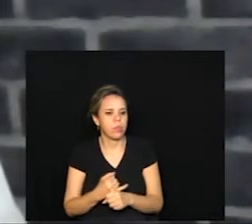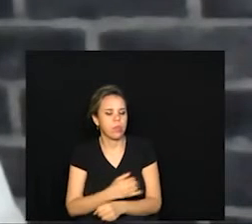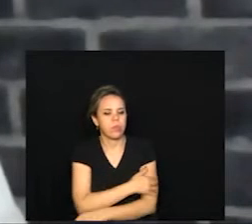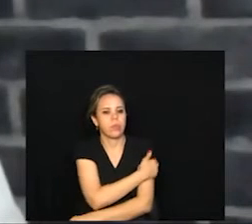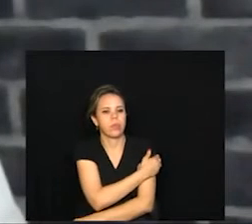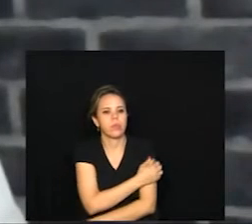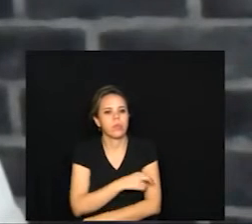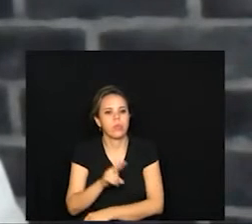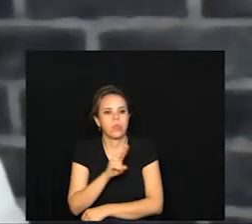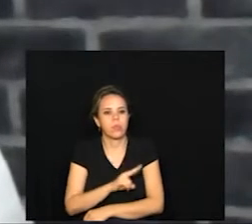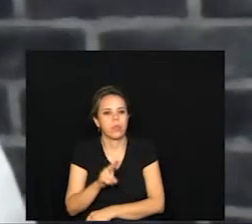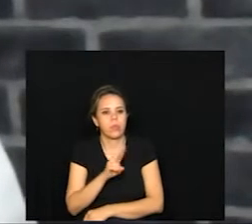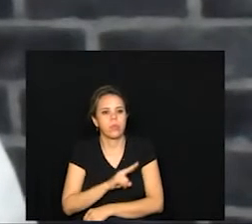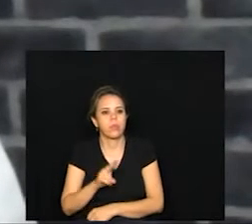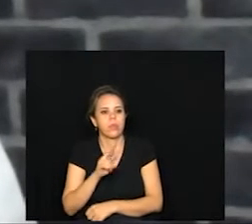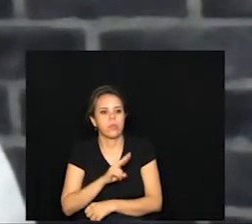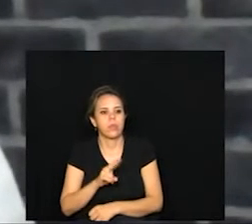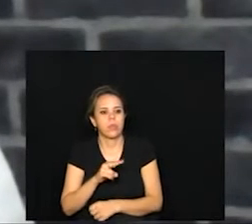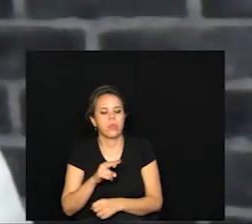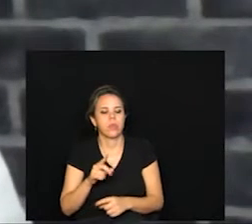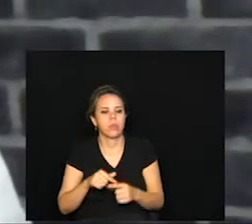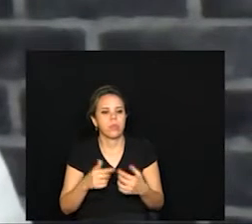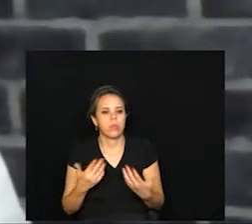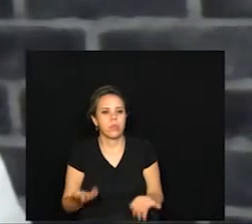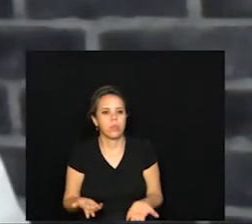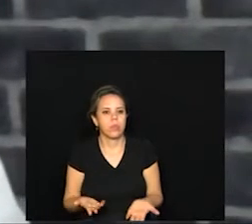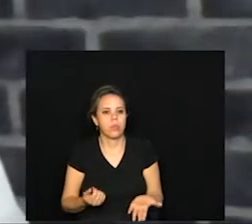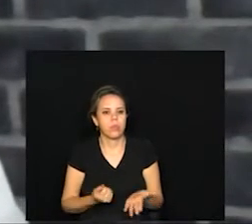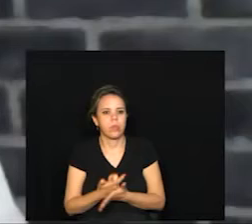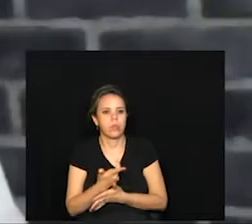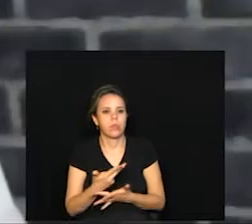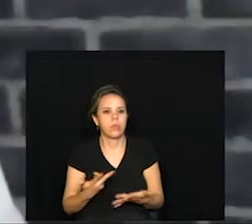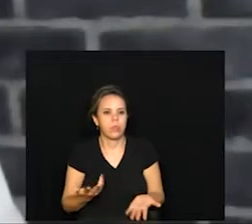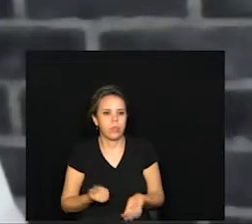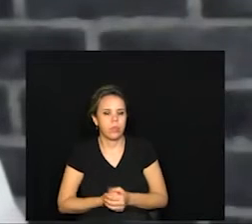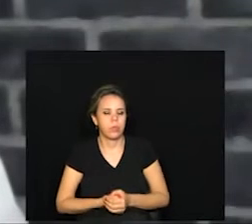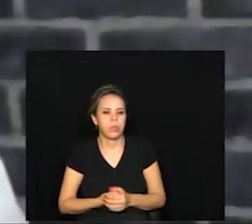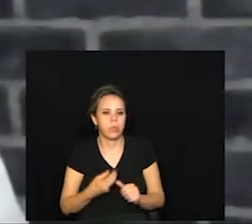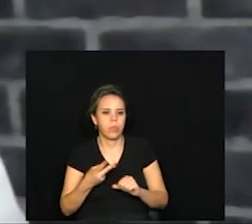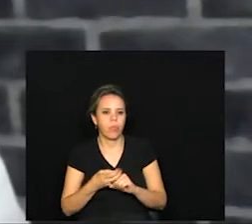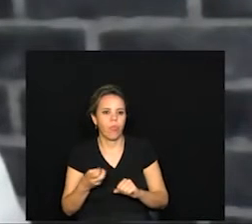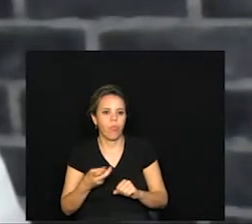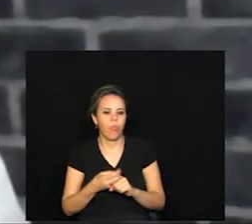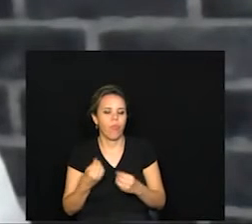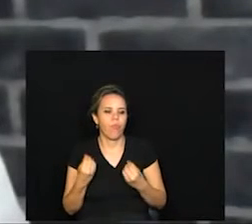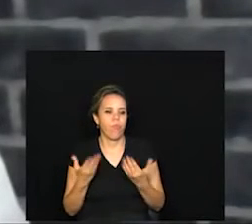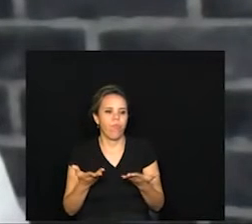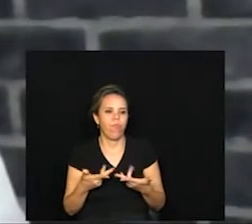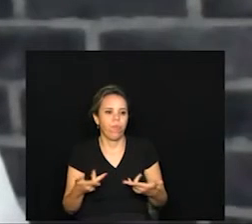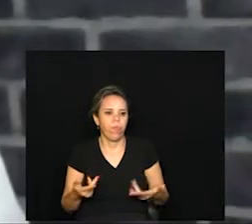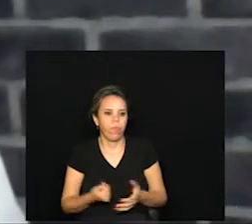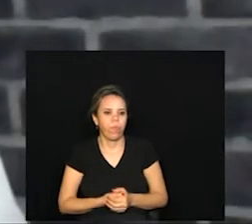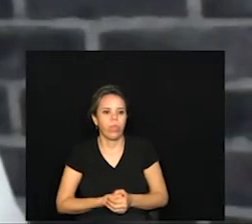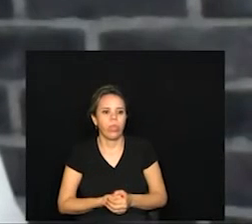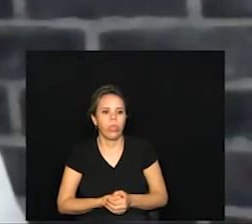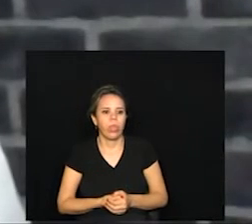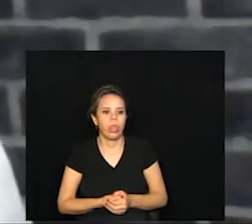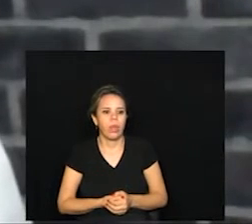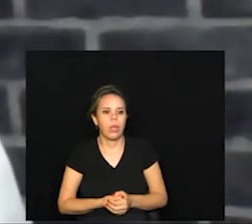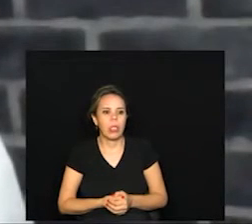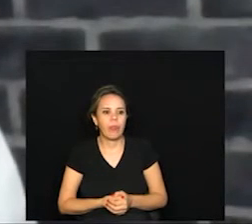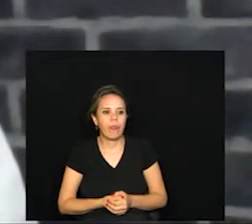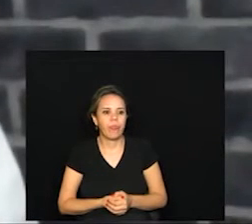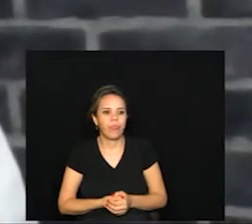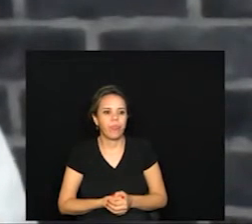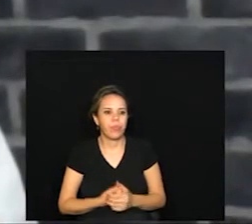passou a utilizar mais esse tipo de ferramenta, né, de compra, aplicativos de entregas, e isso